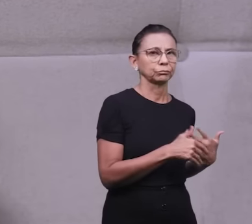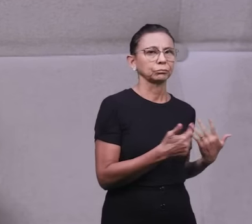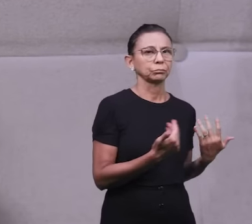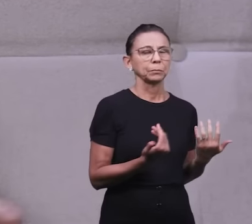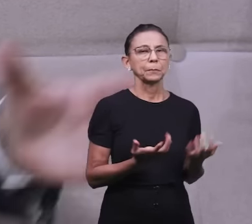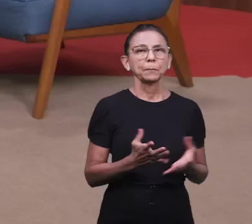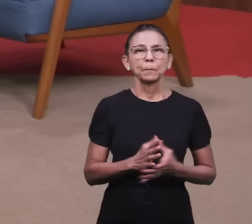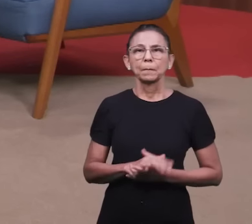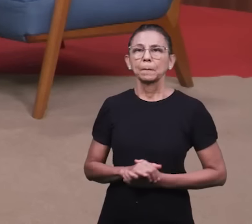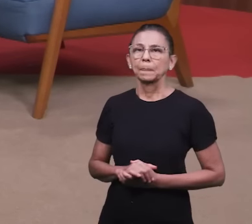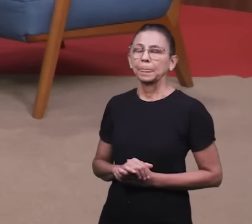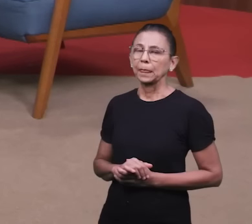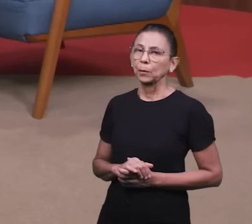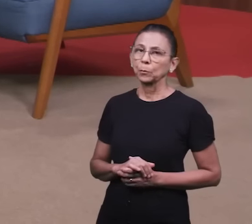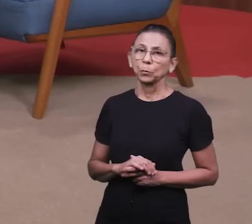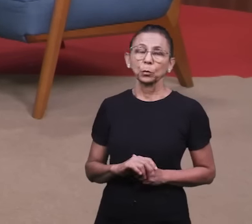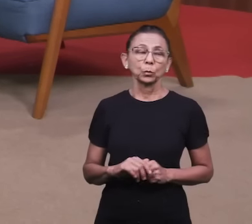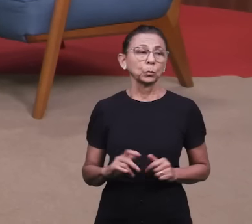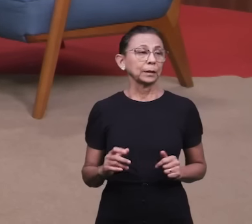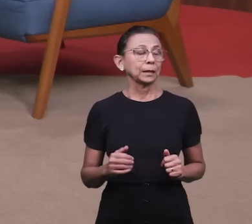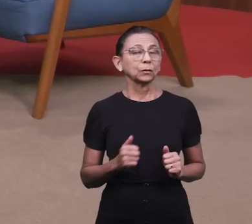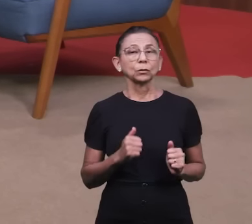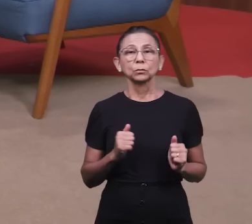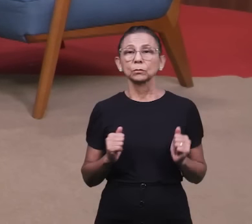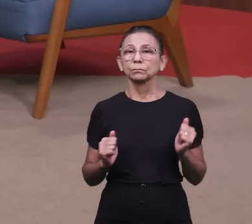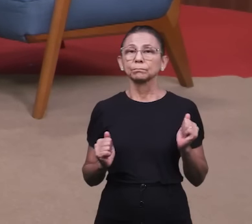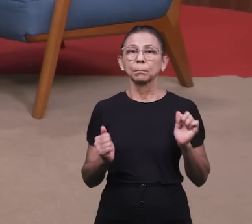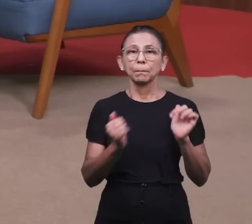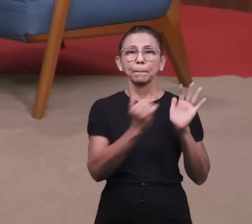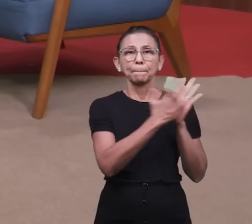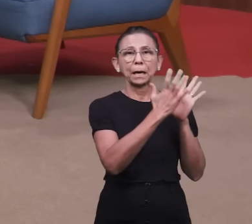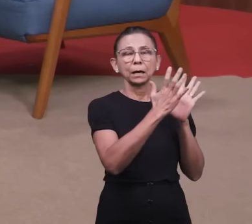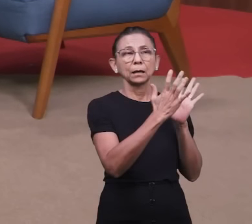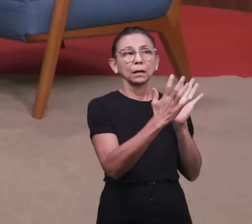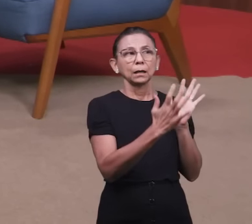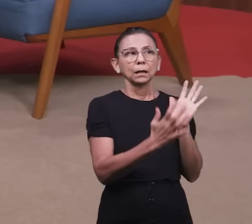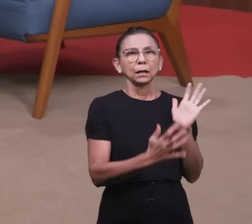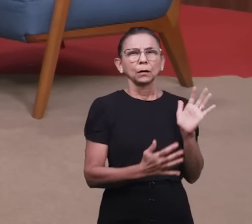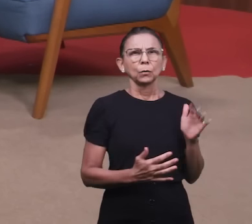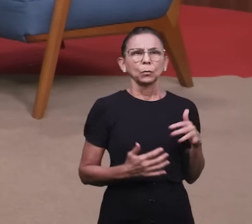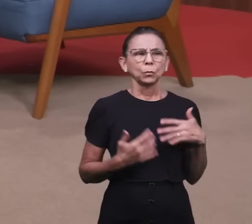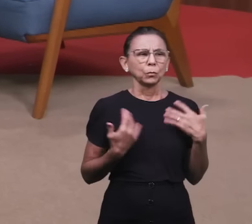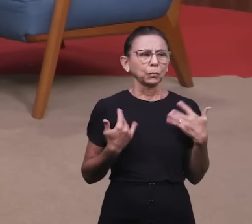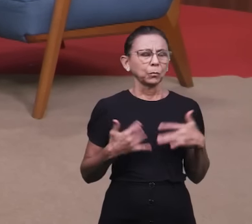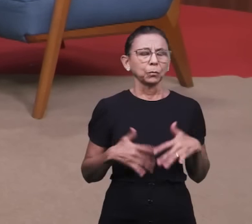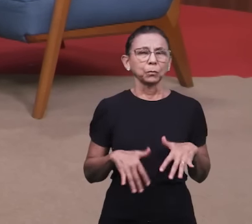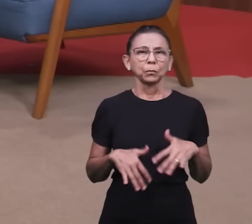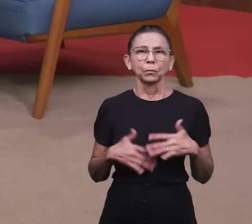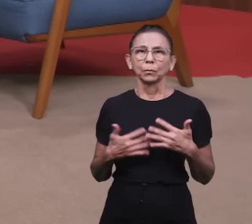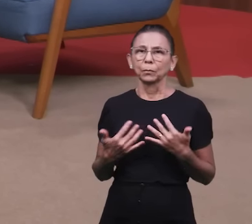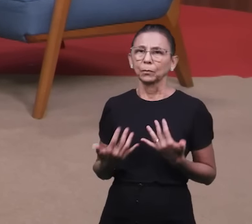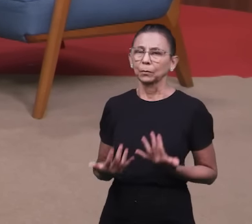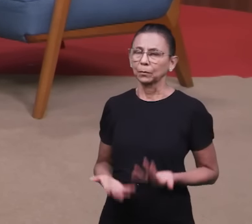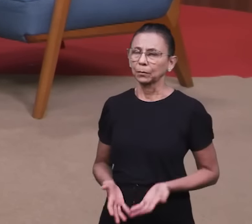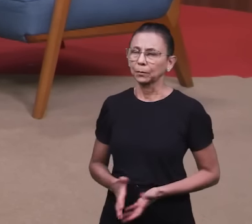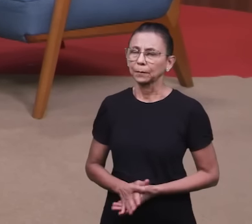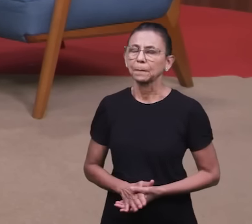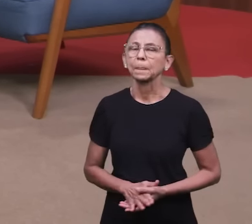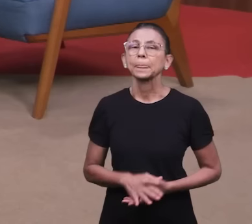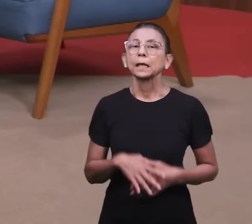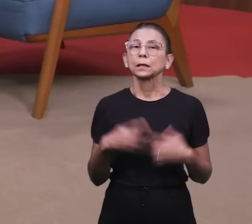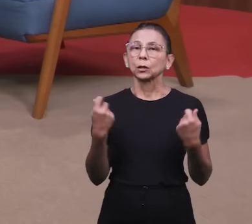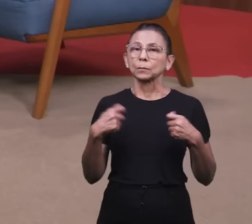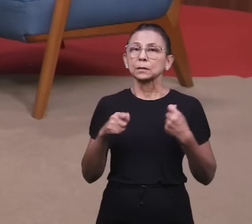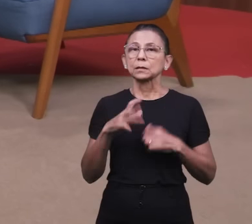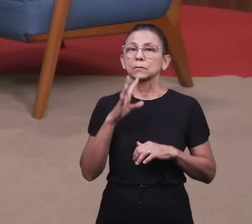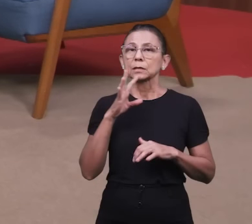tudo que está aí porque quando o embate você por isso que a palavra guardei A Tua Palavra no coração quer dizer guardei a doutrina guardei o ensino